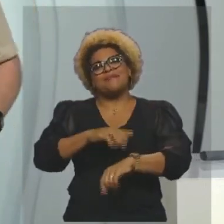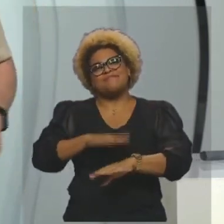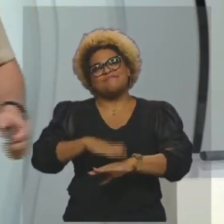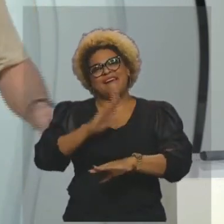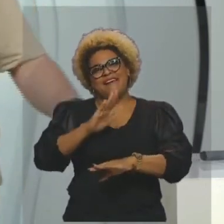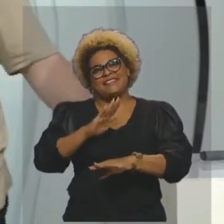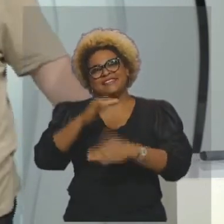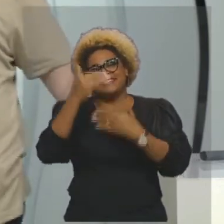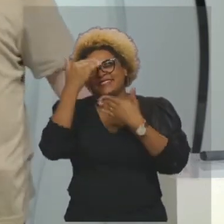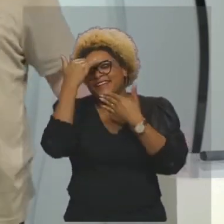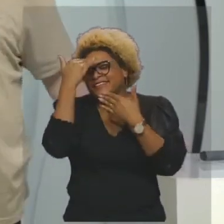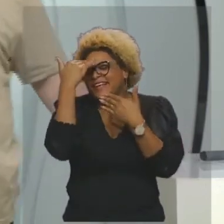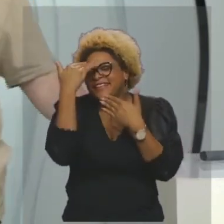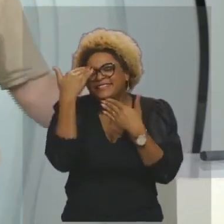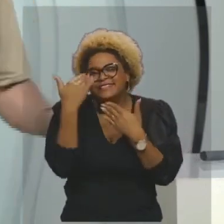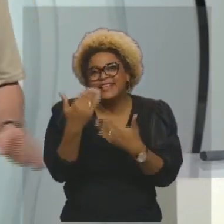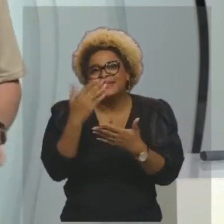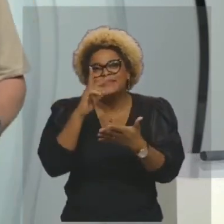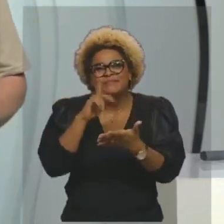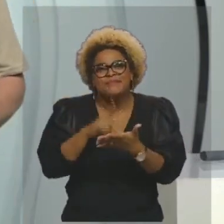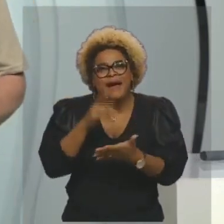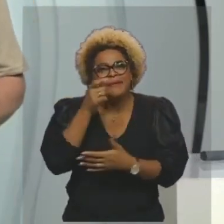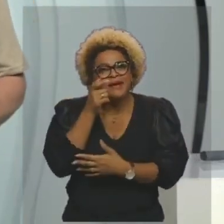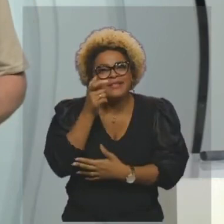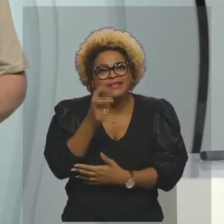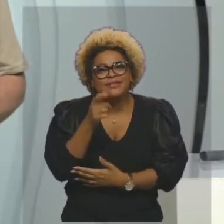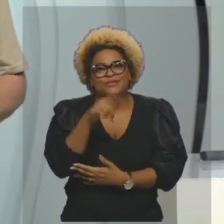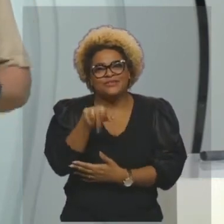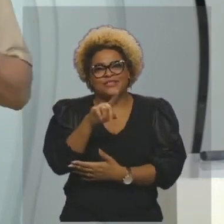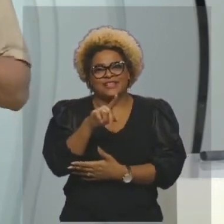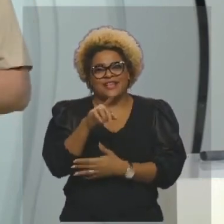Pessoal, agradeço demais a atenção de vocês pela nossa aula,